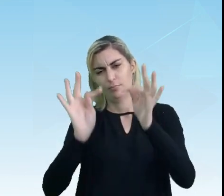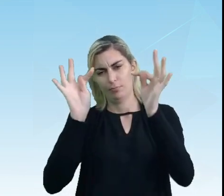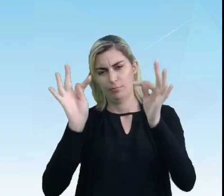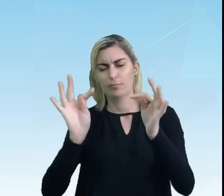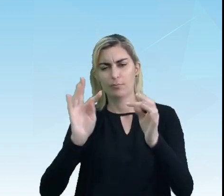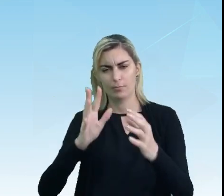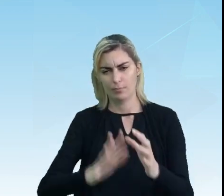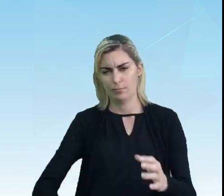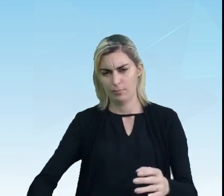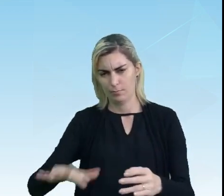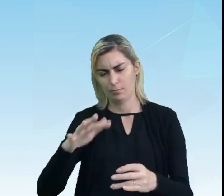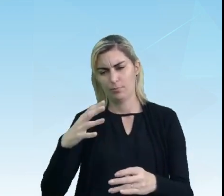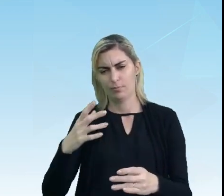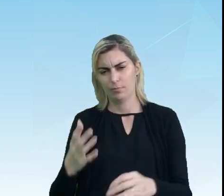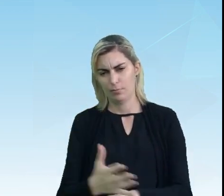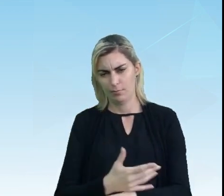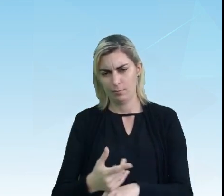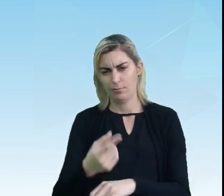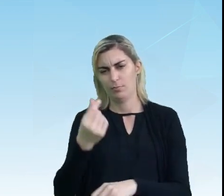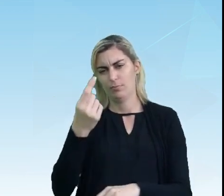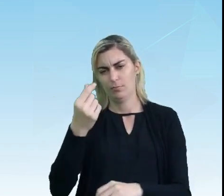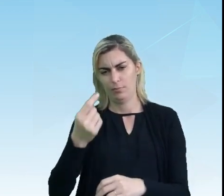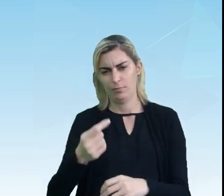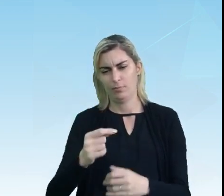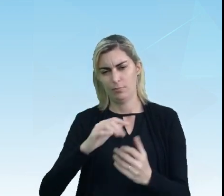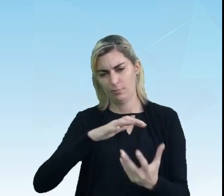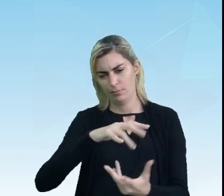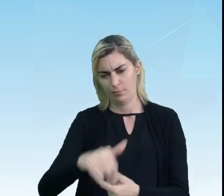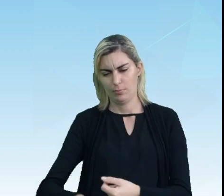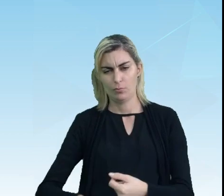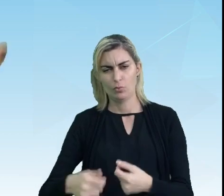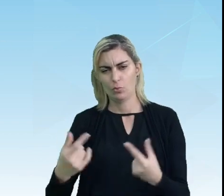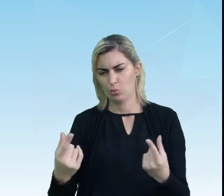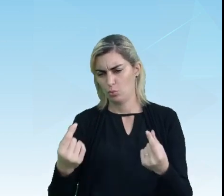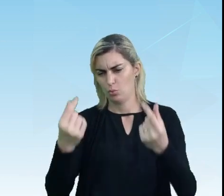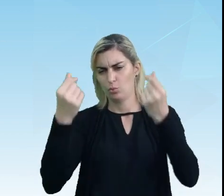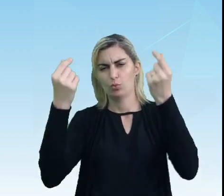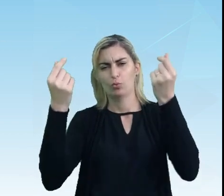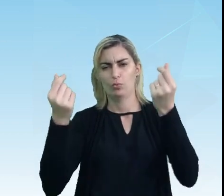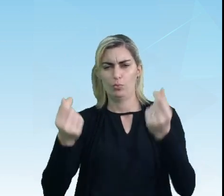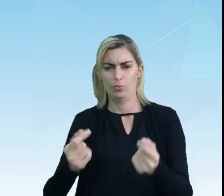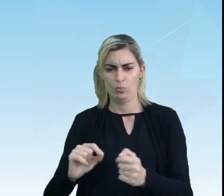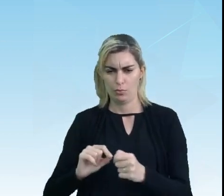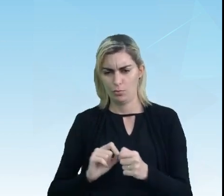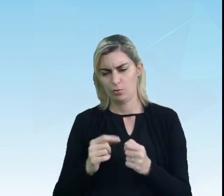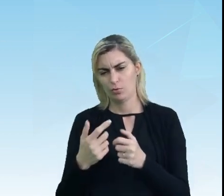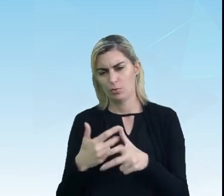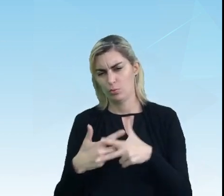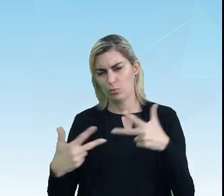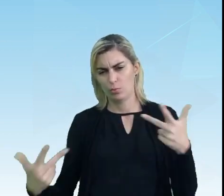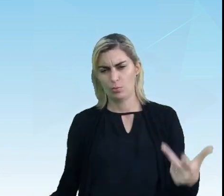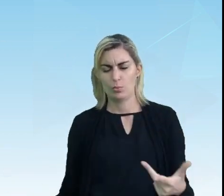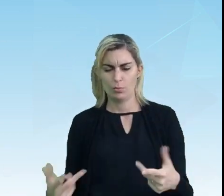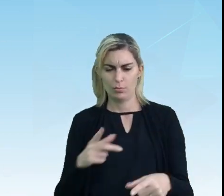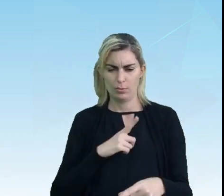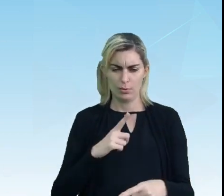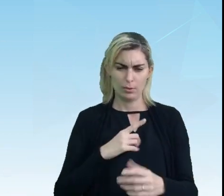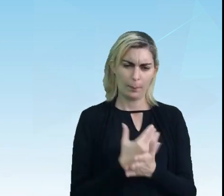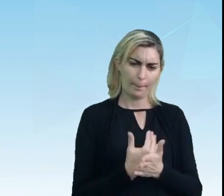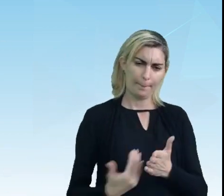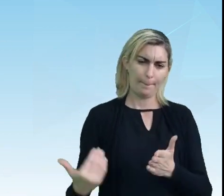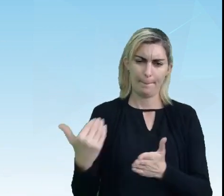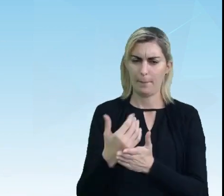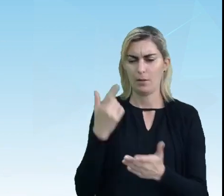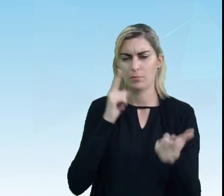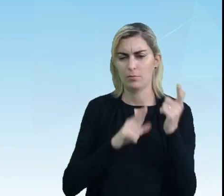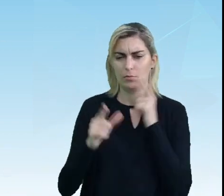versus meio ambiente, capitalismo versus meio ambiente. O lucro, a produção, essa coisa de obter cada vez mais o